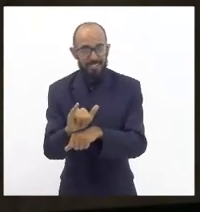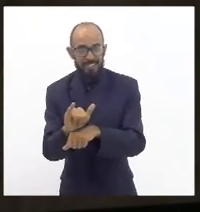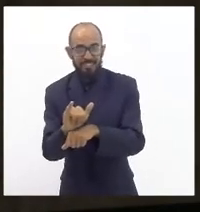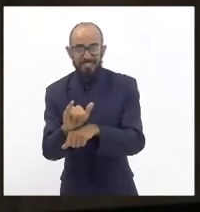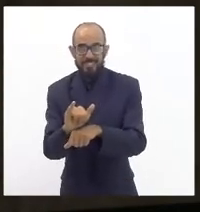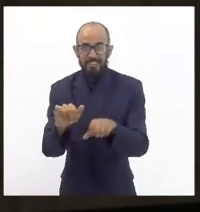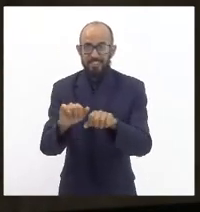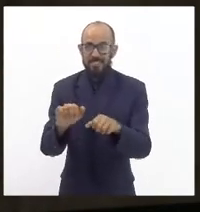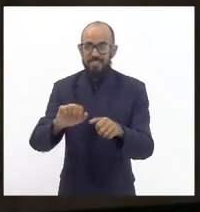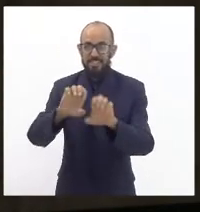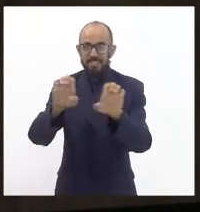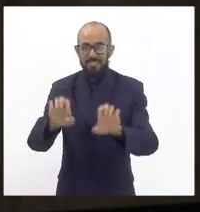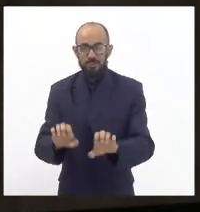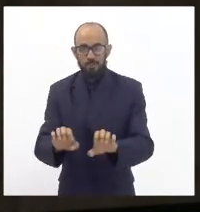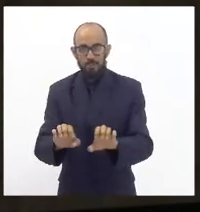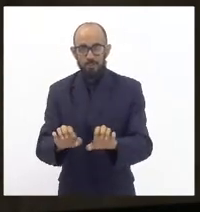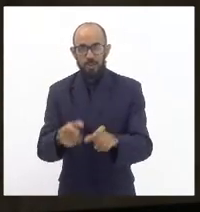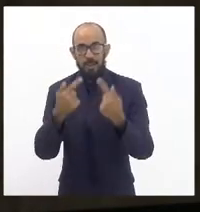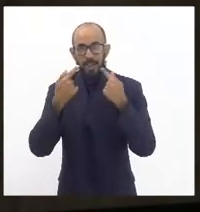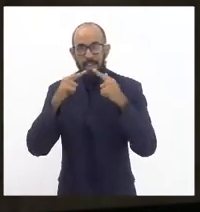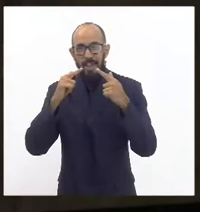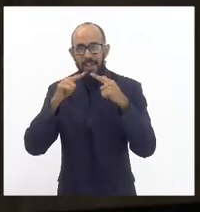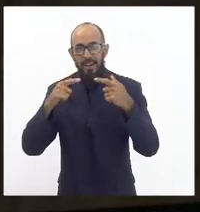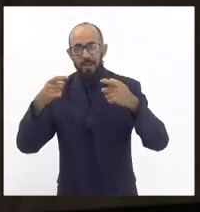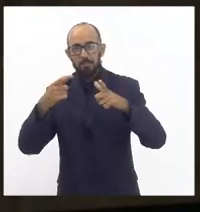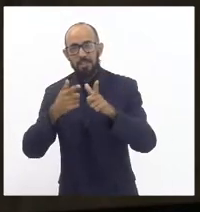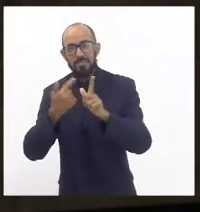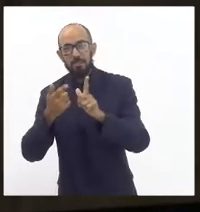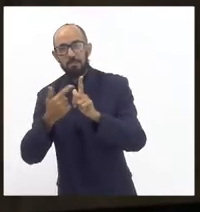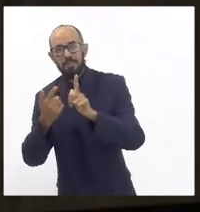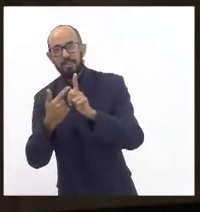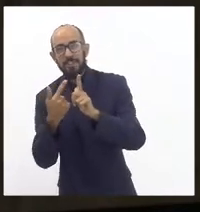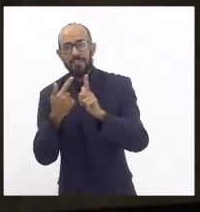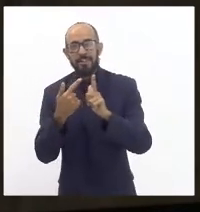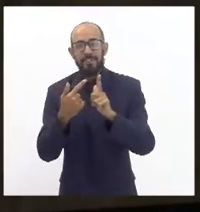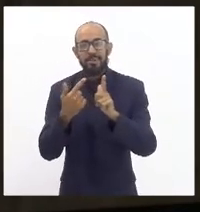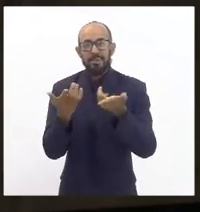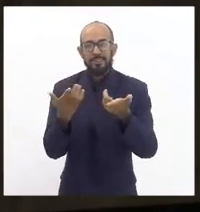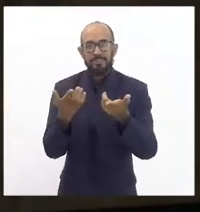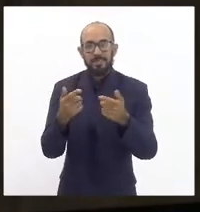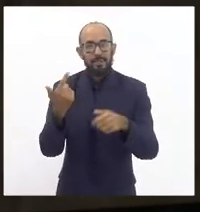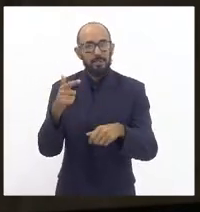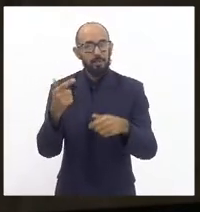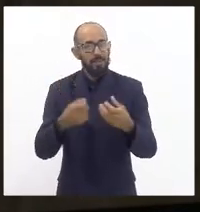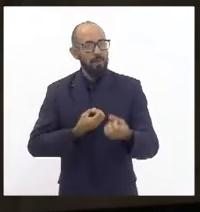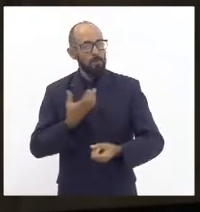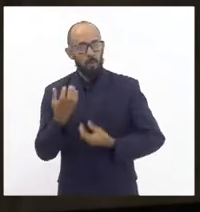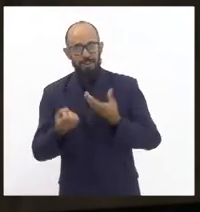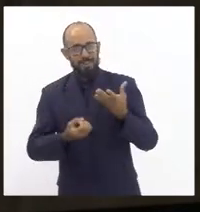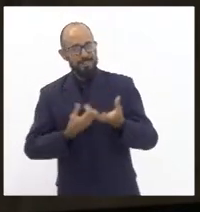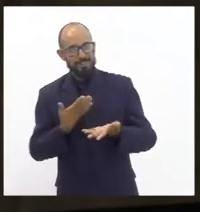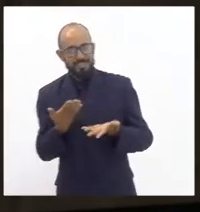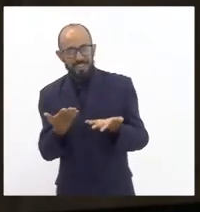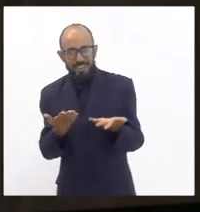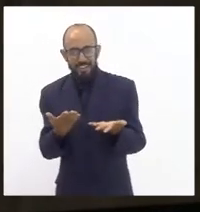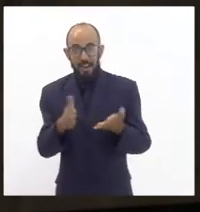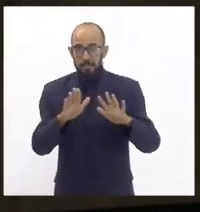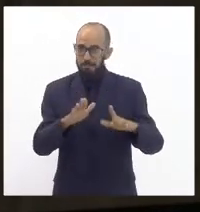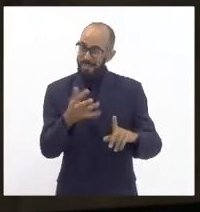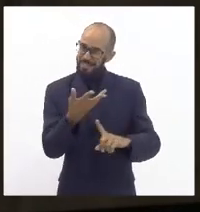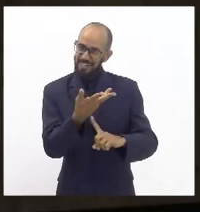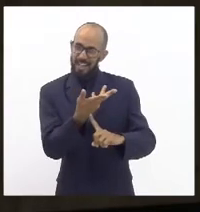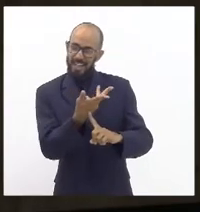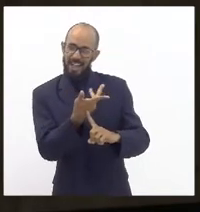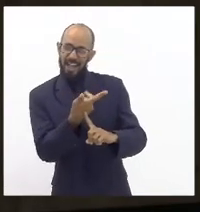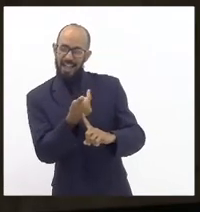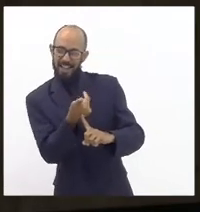Clame a sapataria em crítica e sépticas não há mais poesia mas há Artes